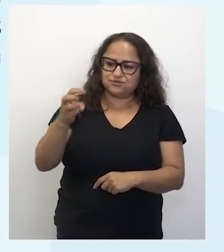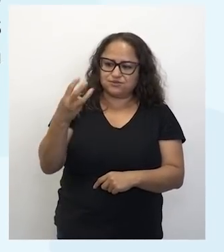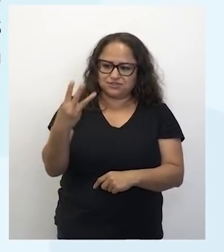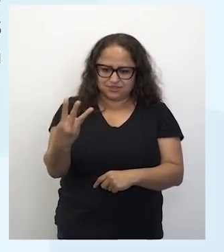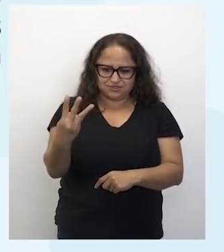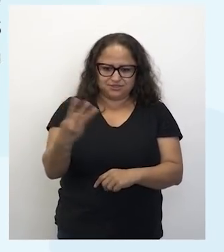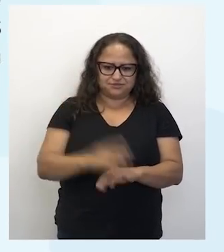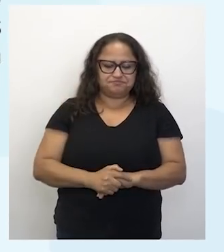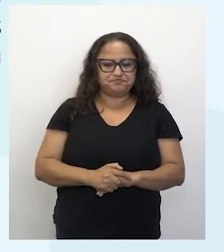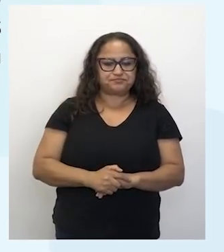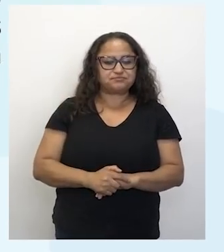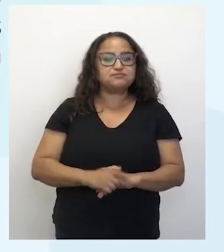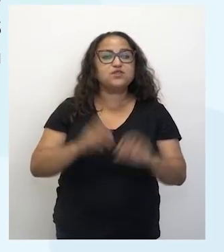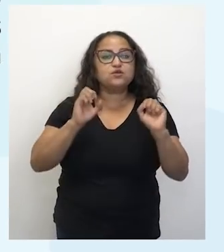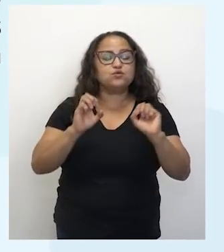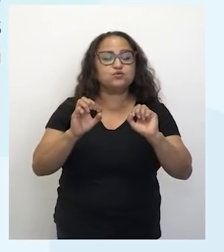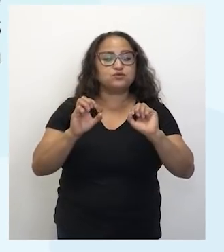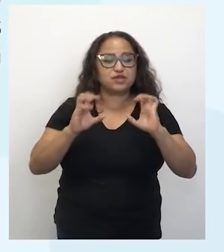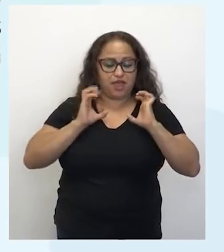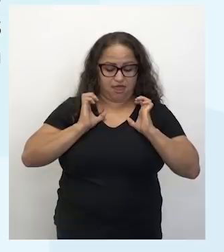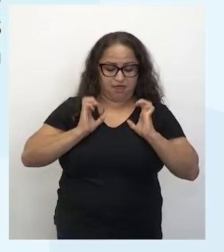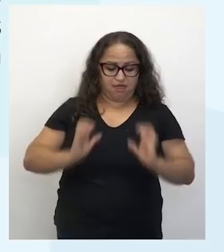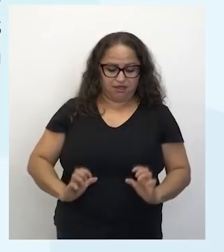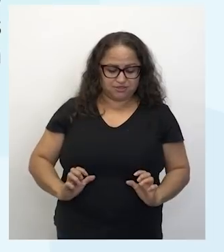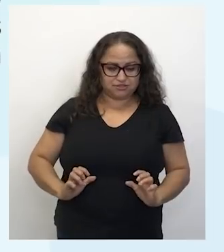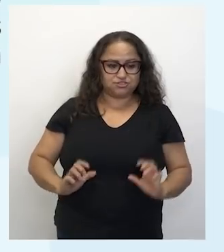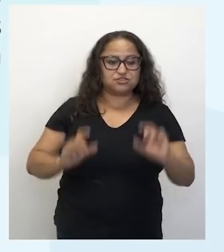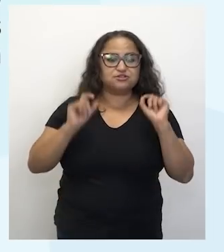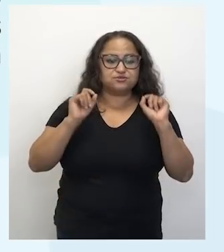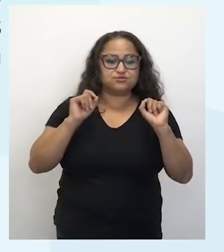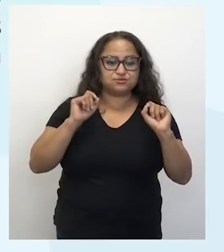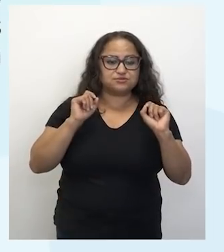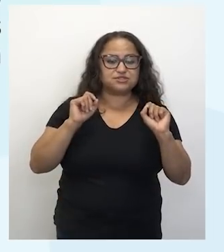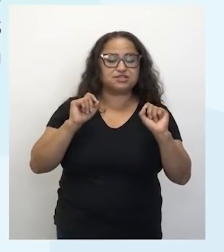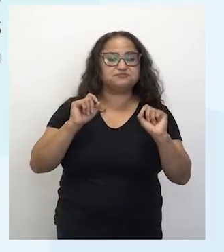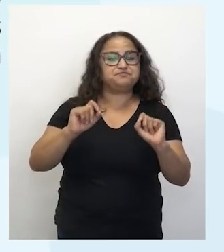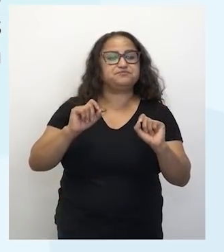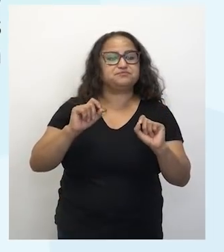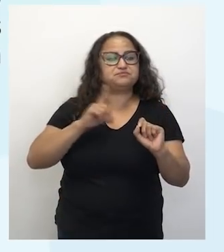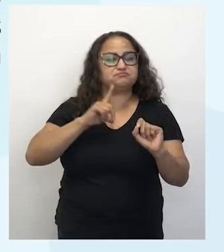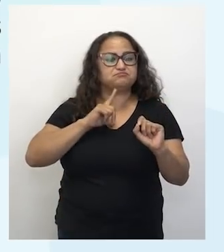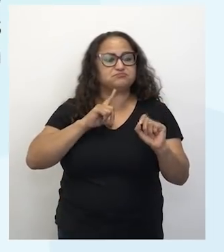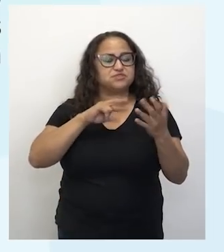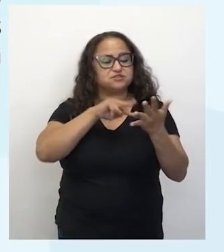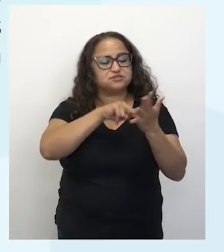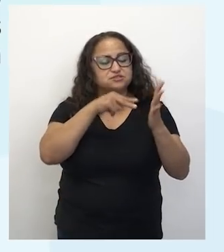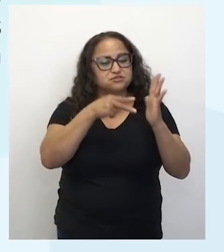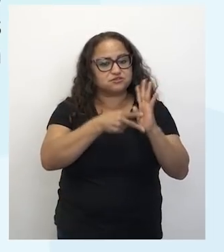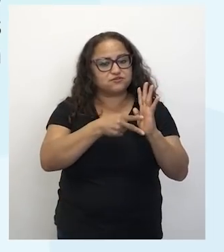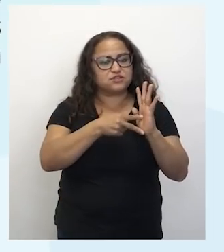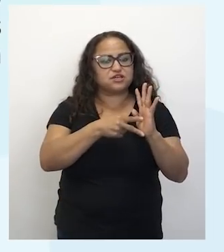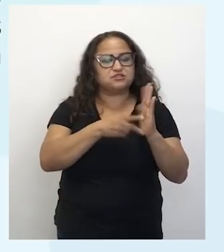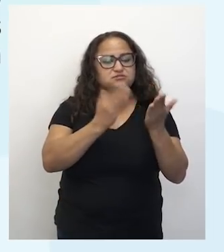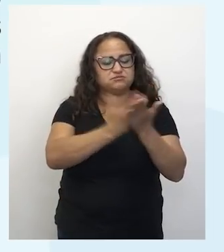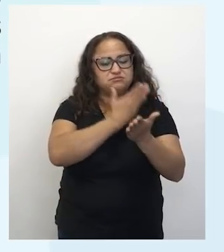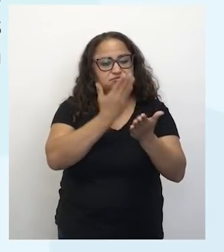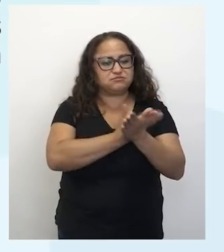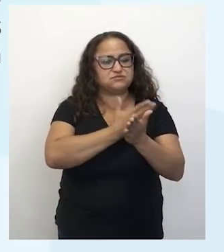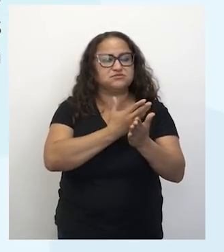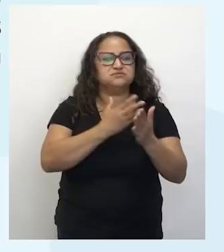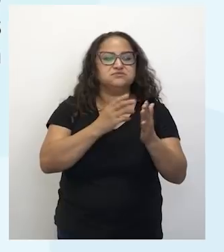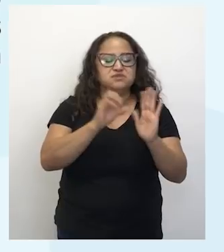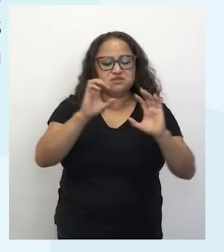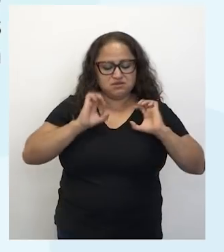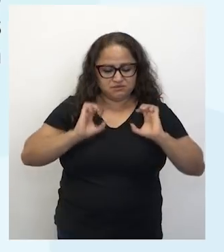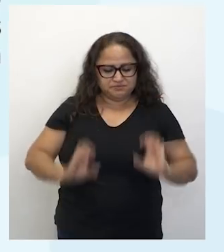353. E a ética? Então, segundo o que foi definido no caderno do aluno de vocês, a ética é uma